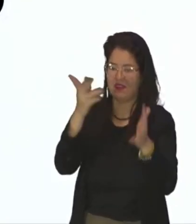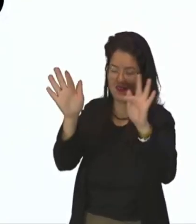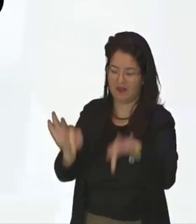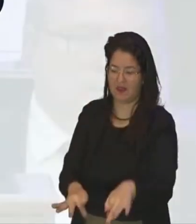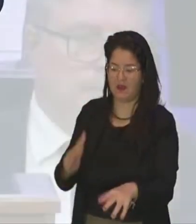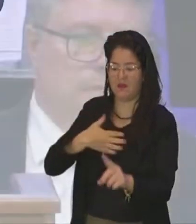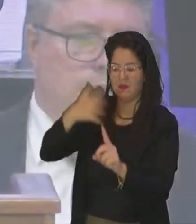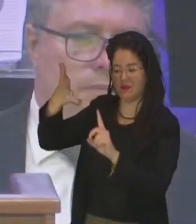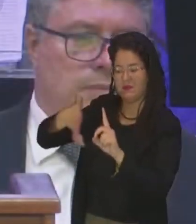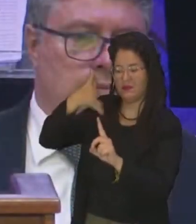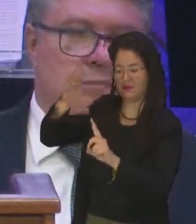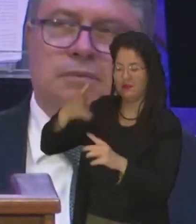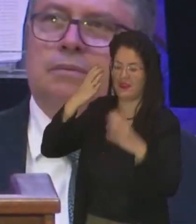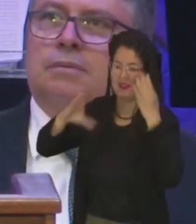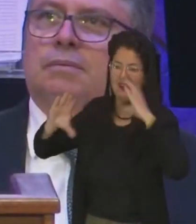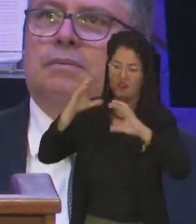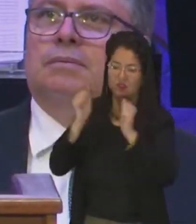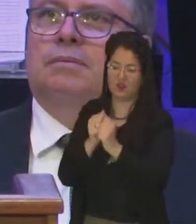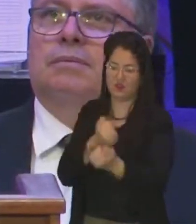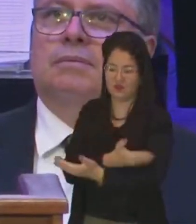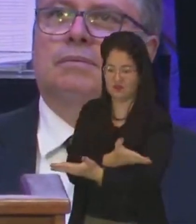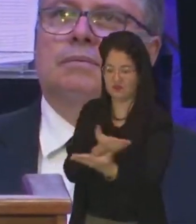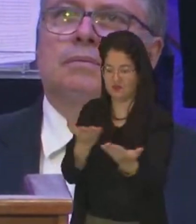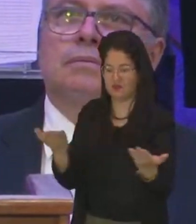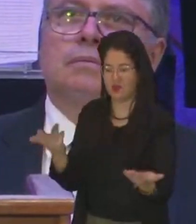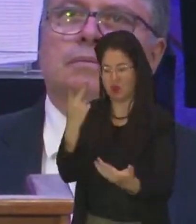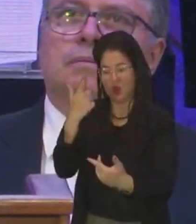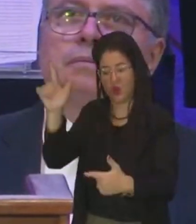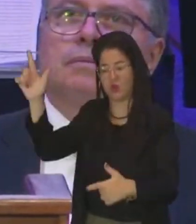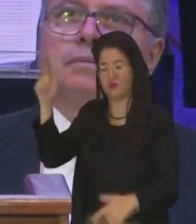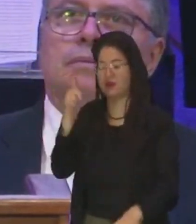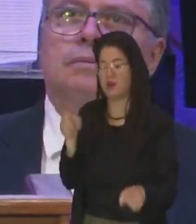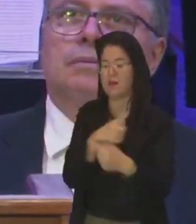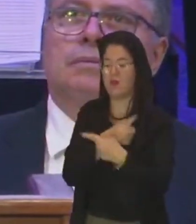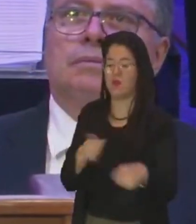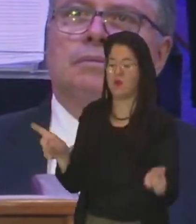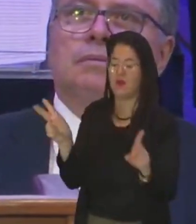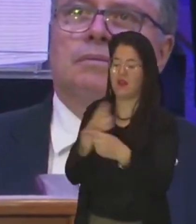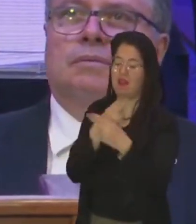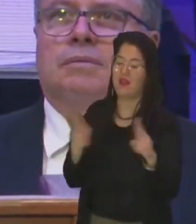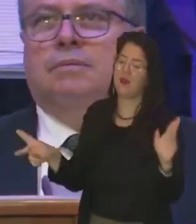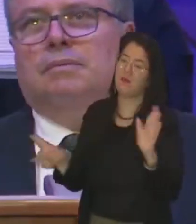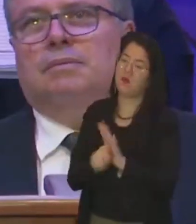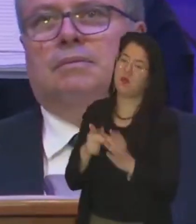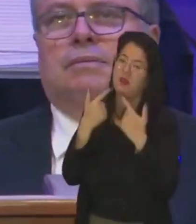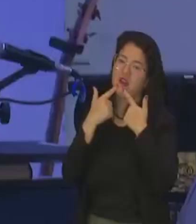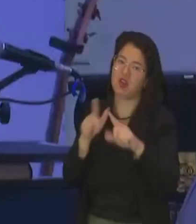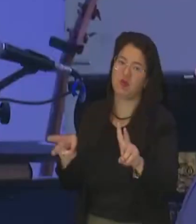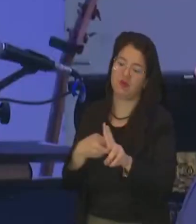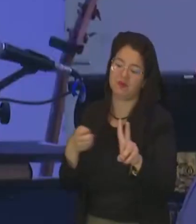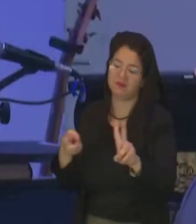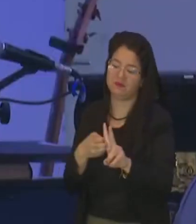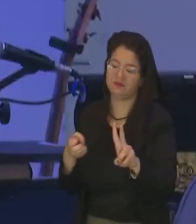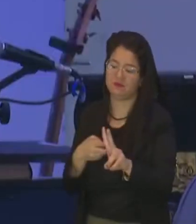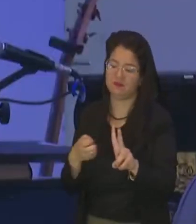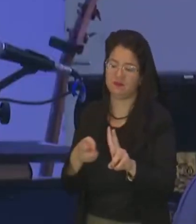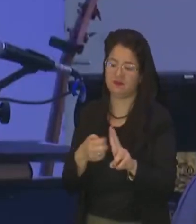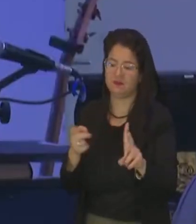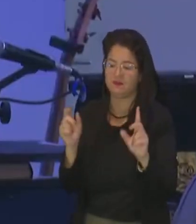palavra aqui essa noite, cantando com os irmãos. Um outro hino, um hino, na verdade, enxerente, que é aquele